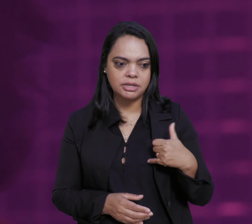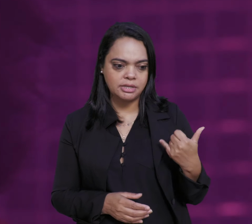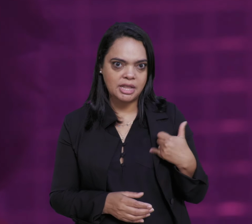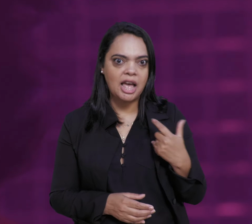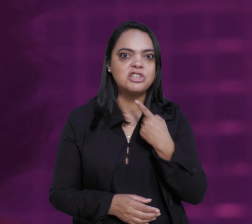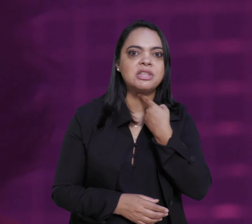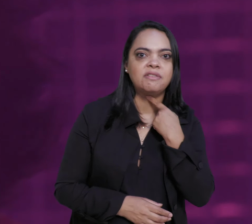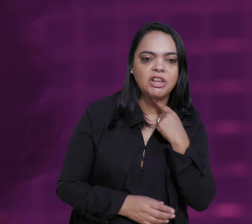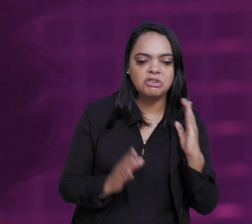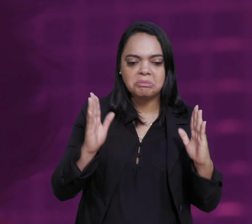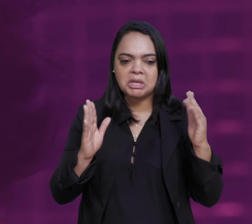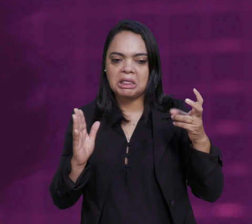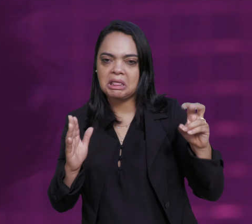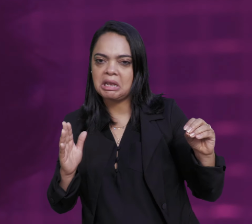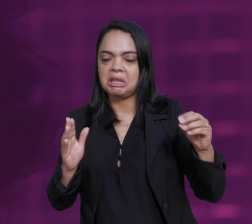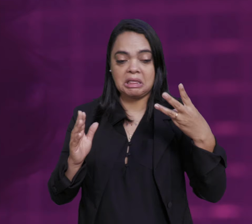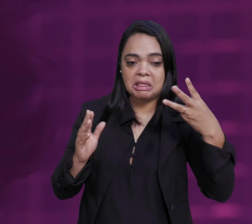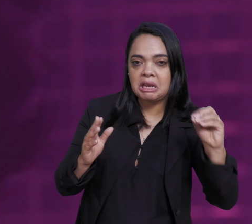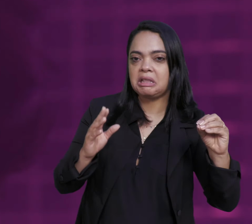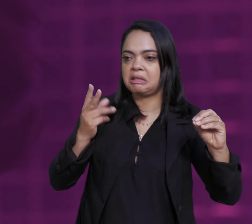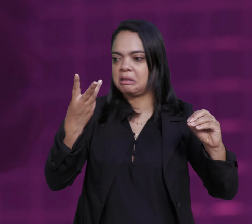essa. Então, ao completar